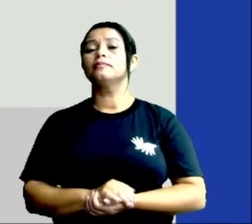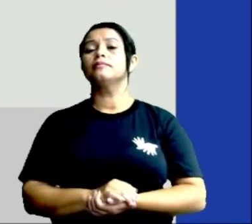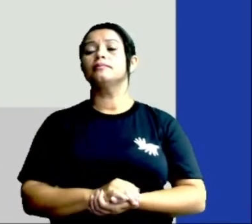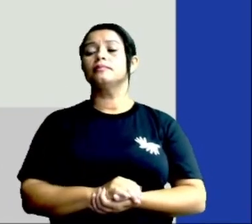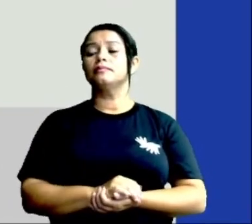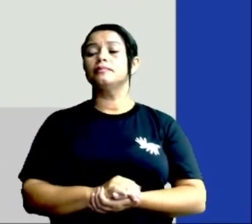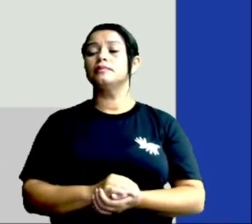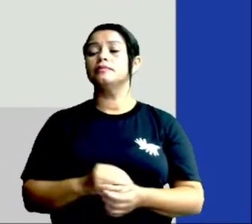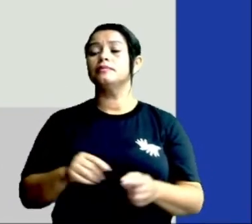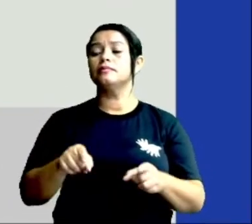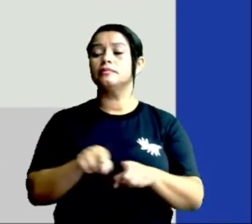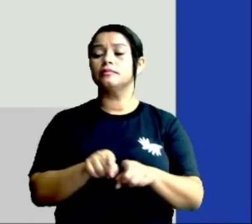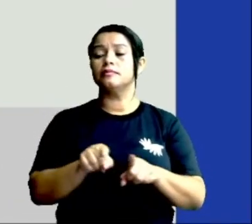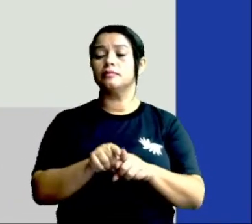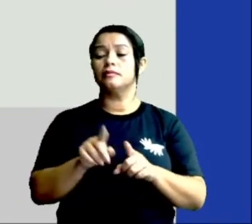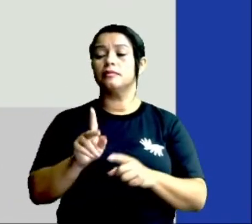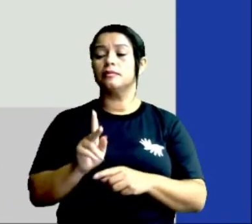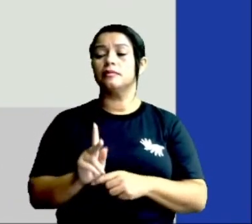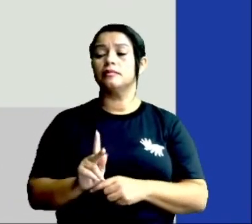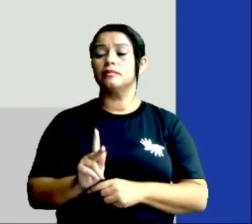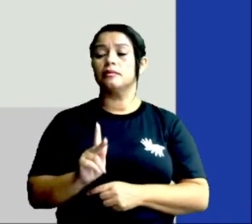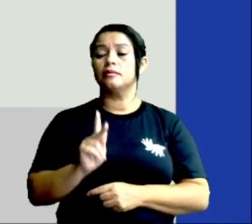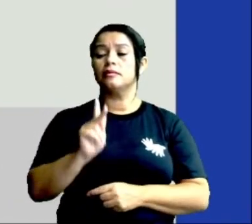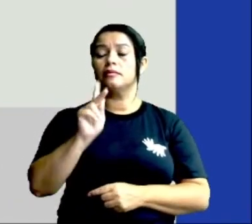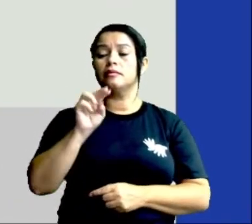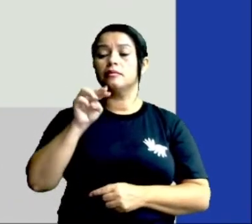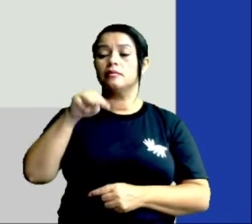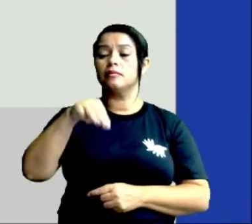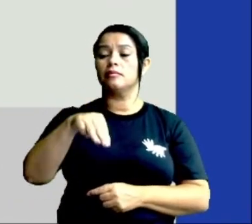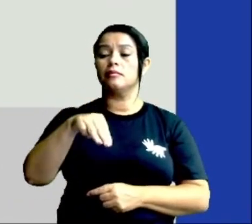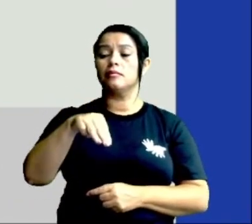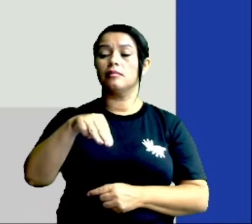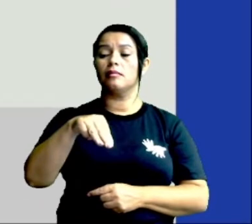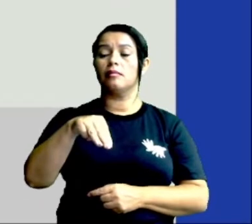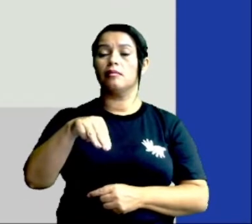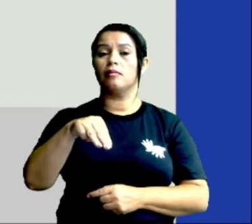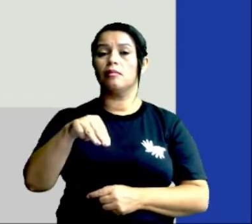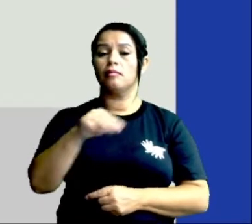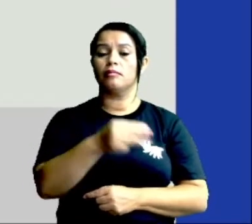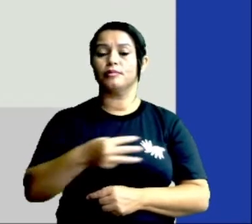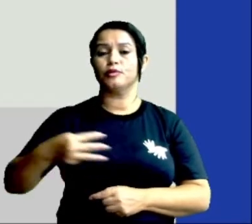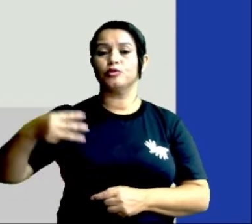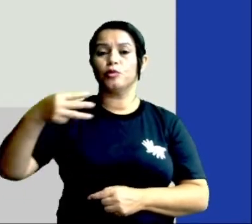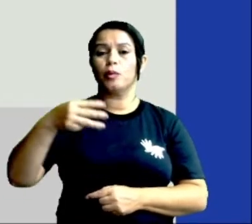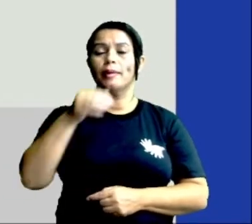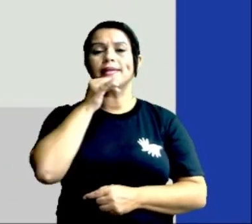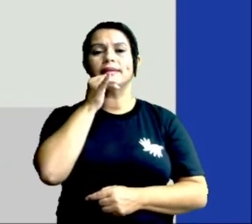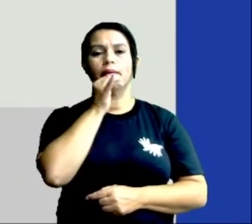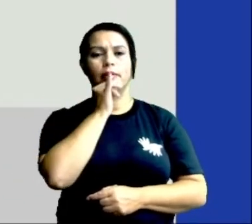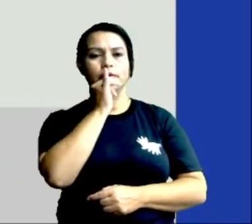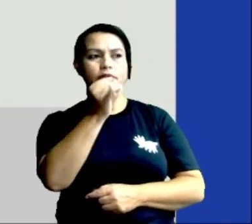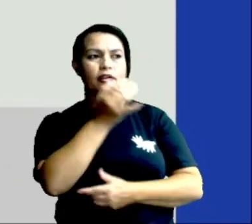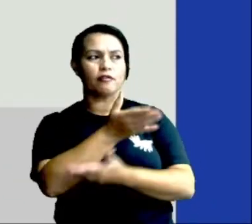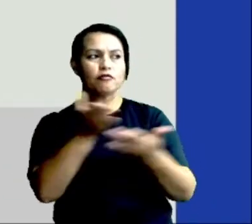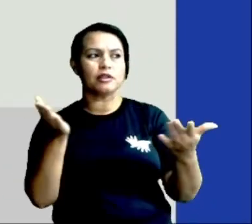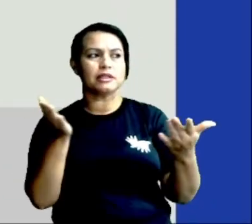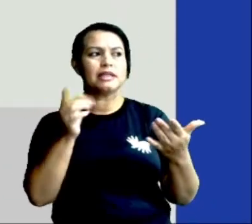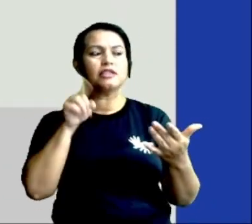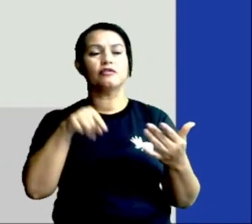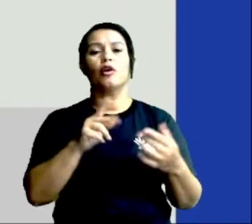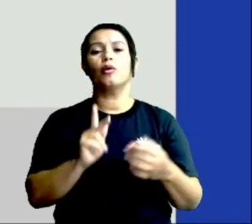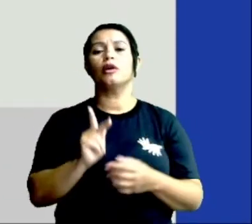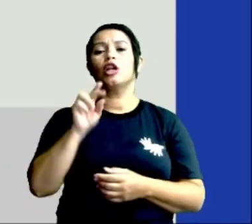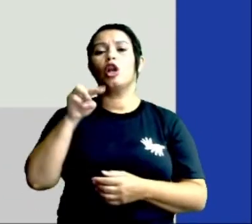E quilômetros cúbicos, tá? Nós falamos de quilômetros, mas esse exemplo que eu disse a vocês foi o